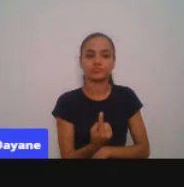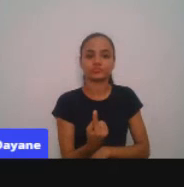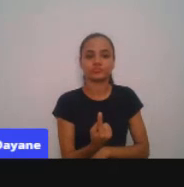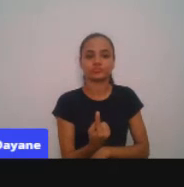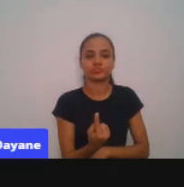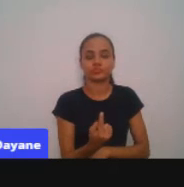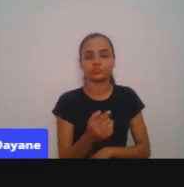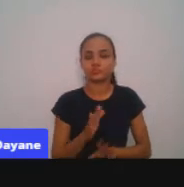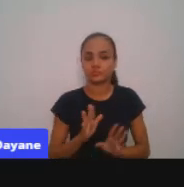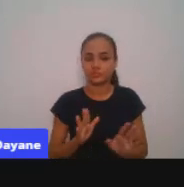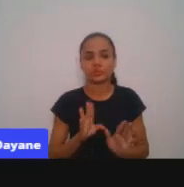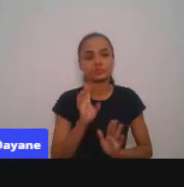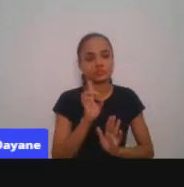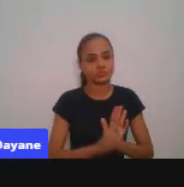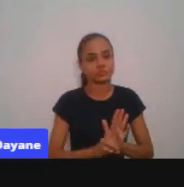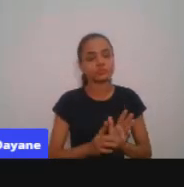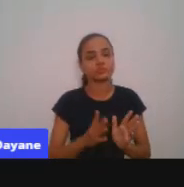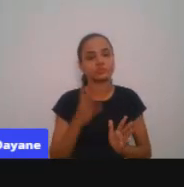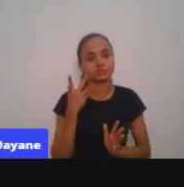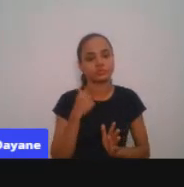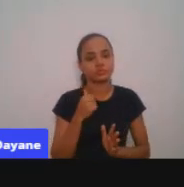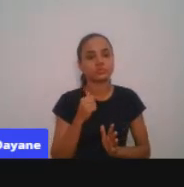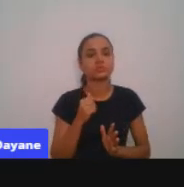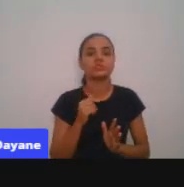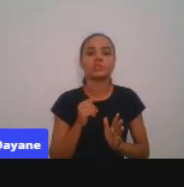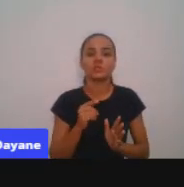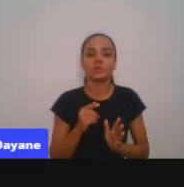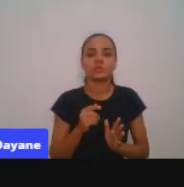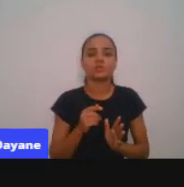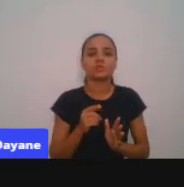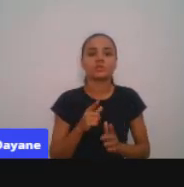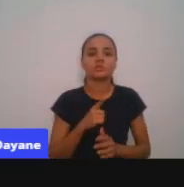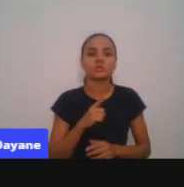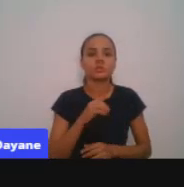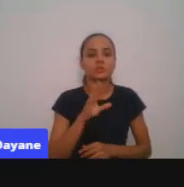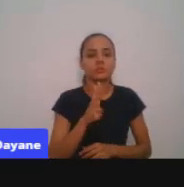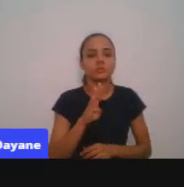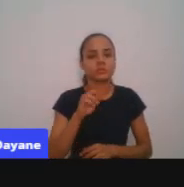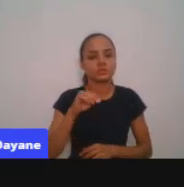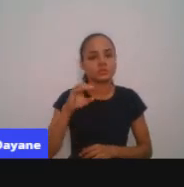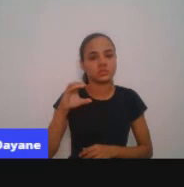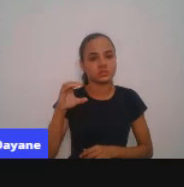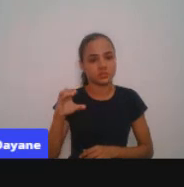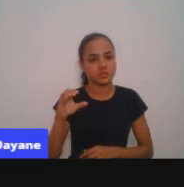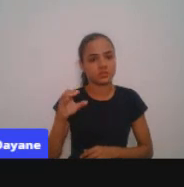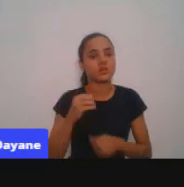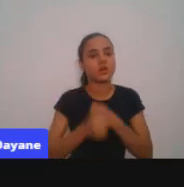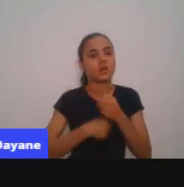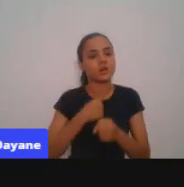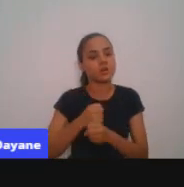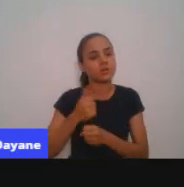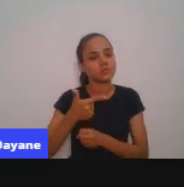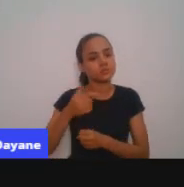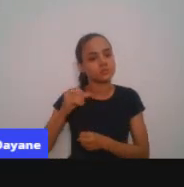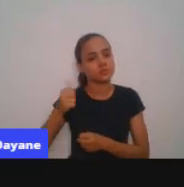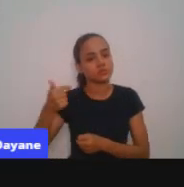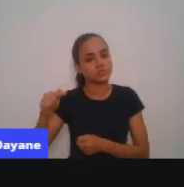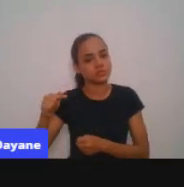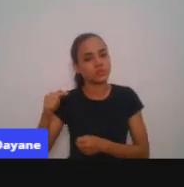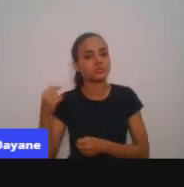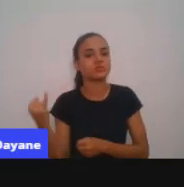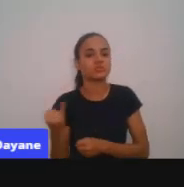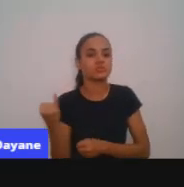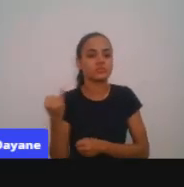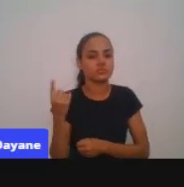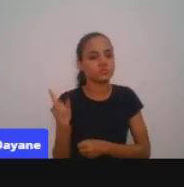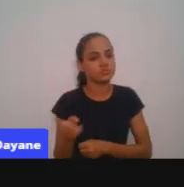esquecer deles, a BNCC de 2017, ela continua, né? Aí ela continua sendo um documento muito